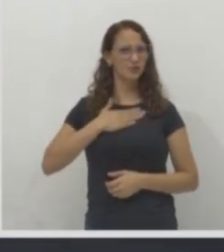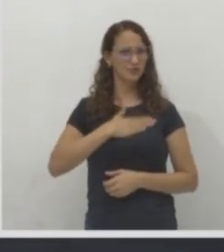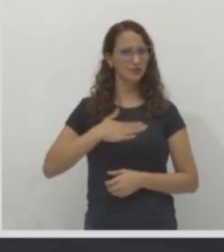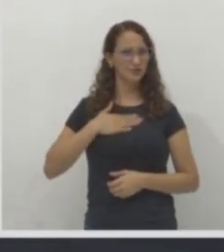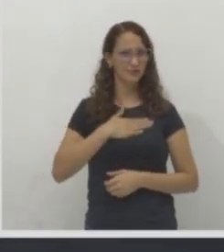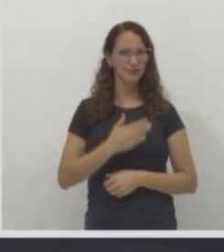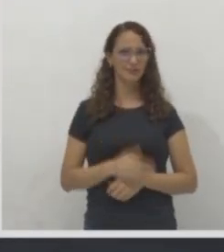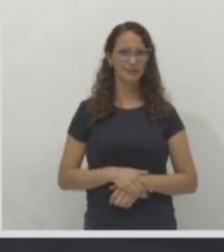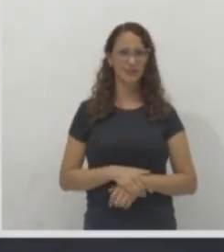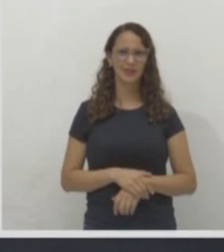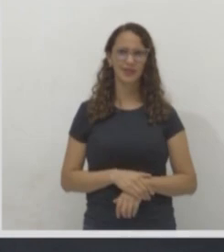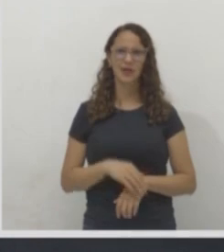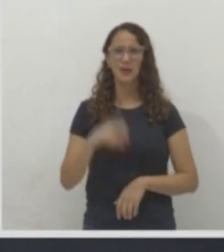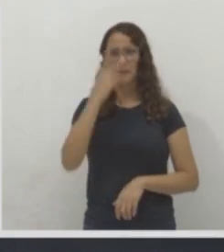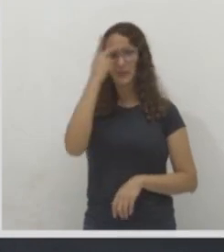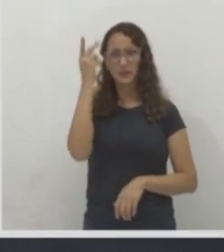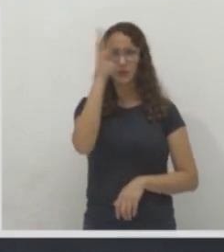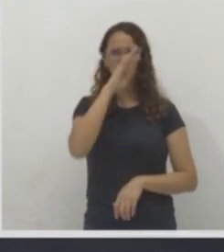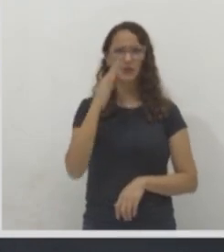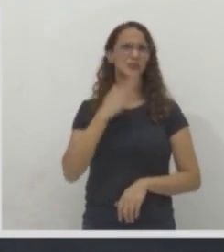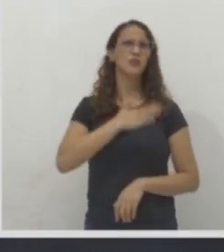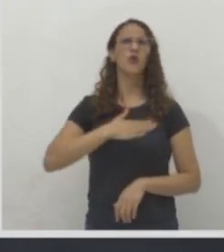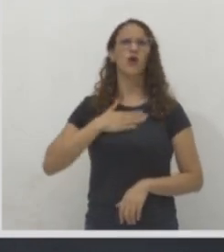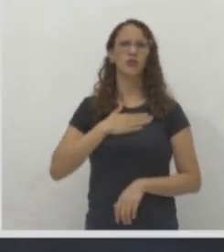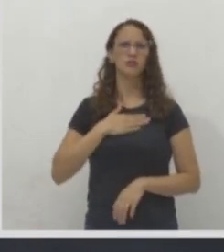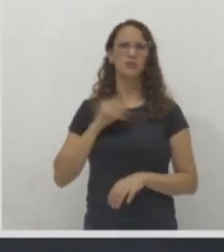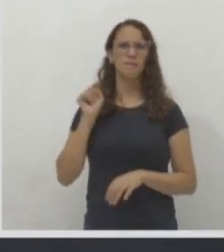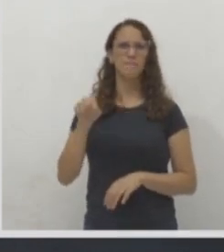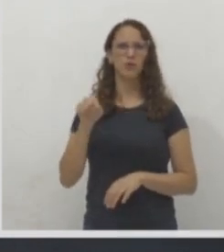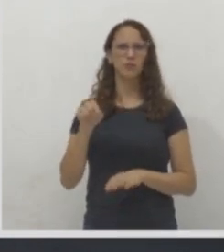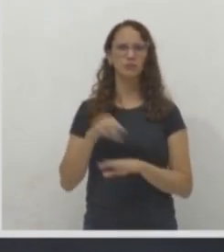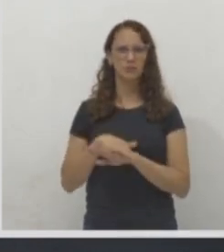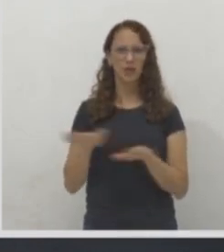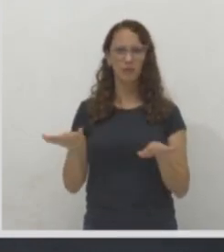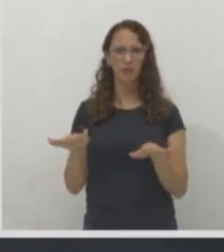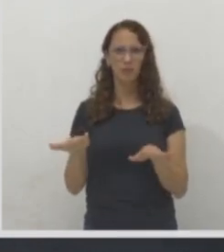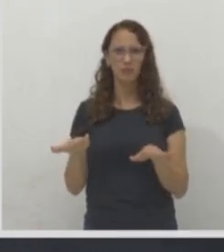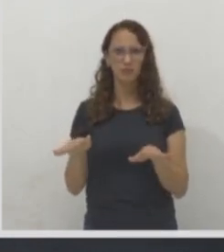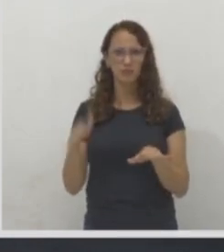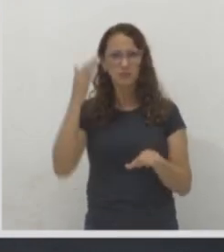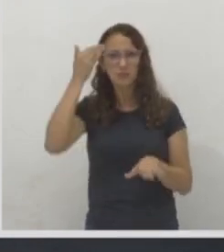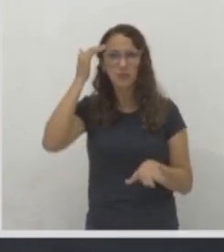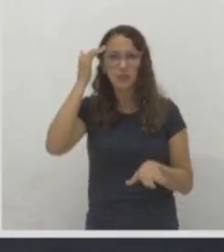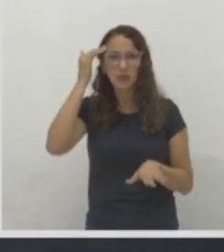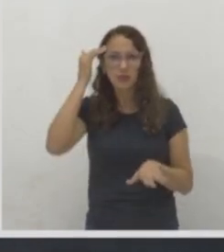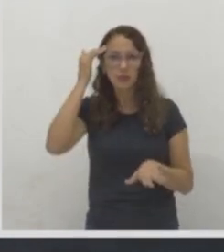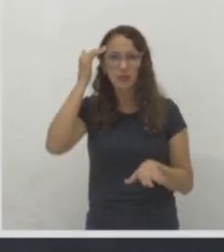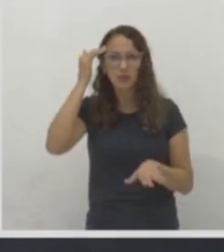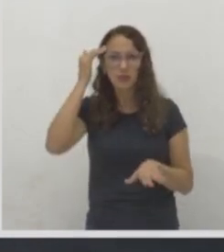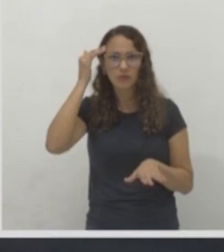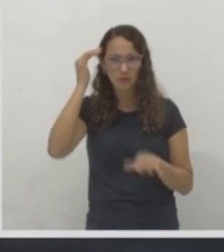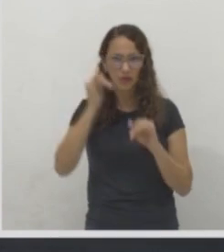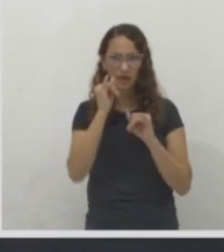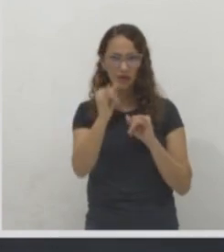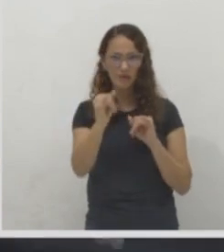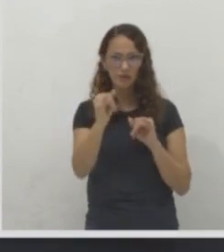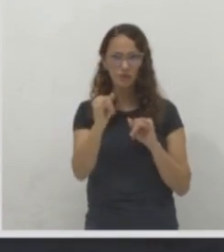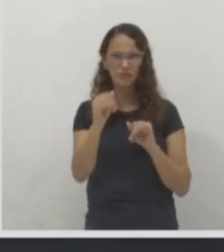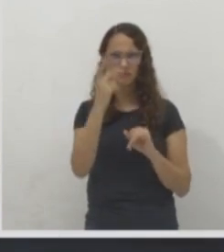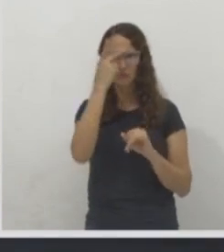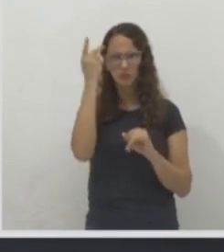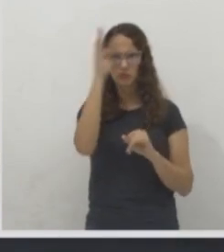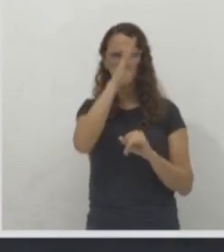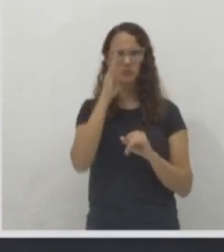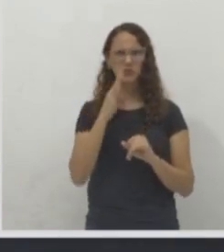manchete terminasse aí. Brasileiro gosta. Você entendeu? Você compreendeu a mensagem? Brasileiro gosta? Você